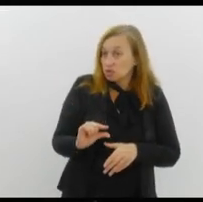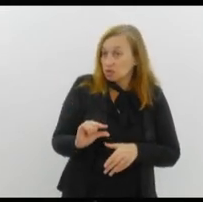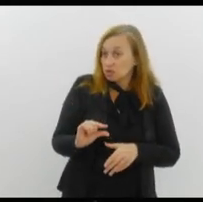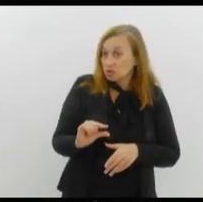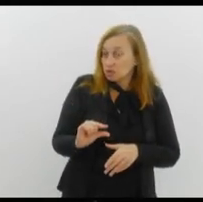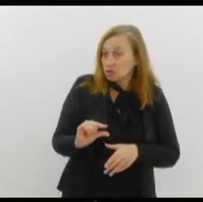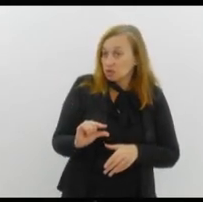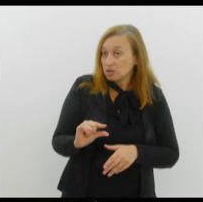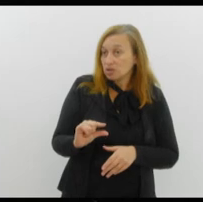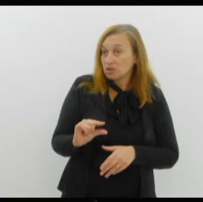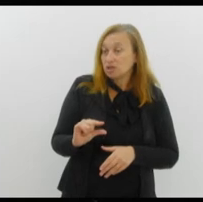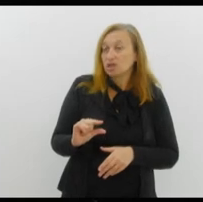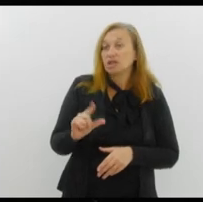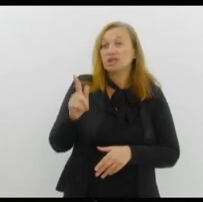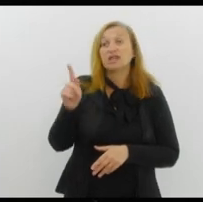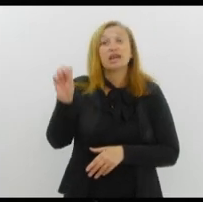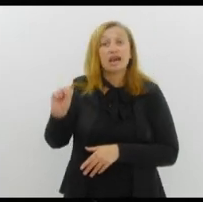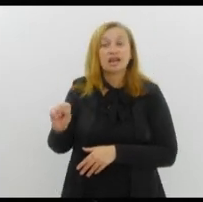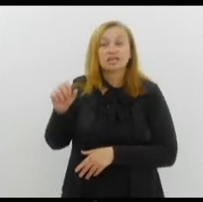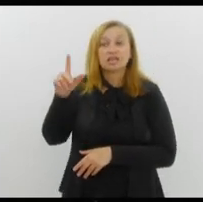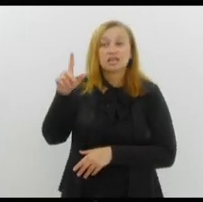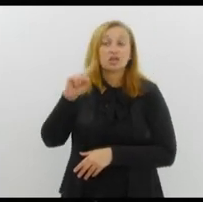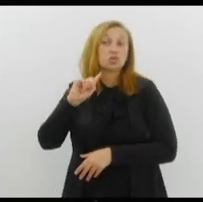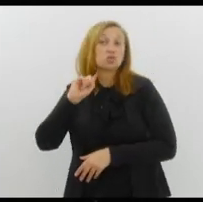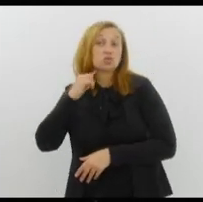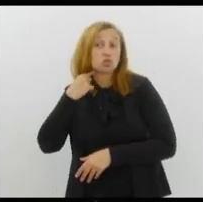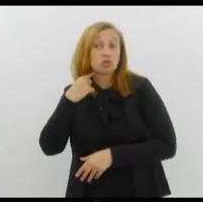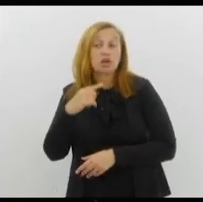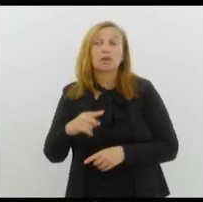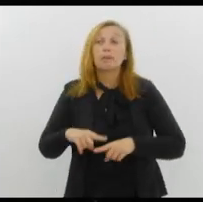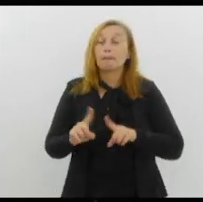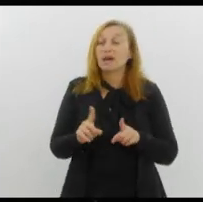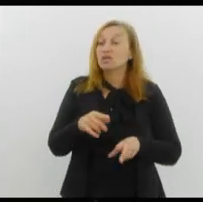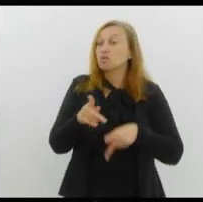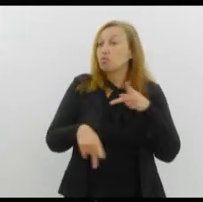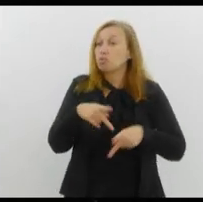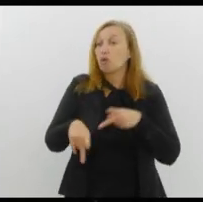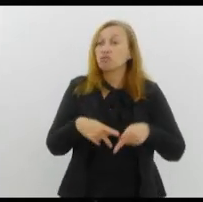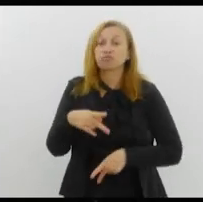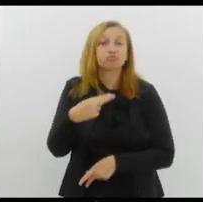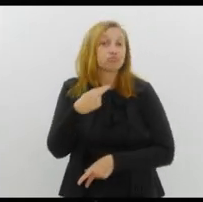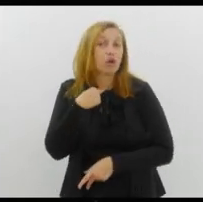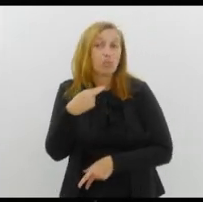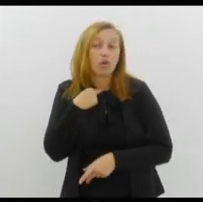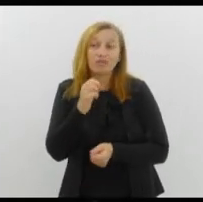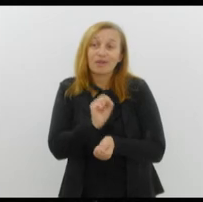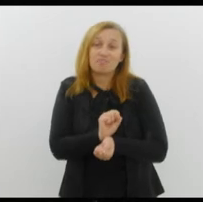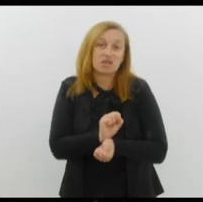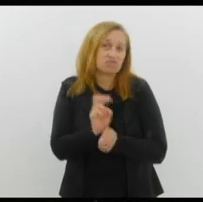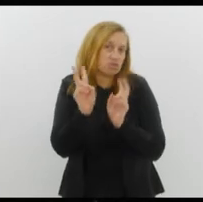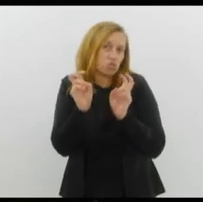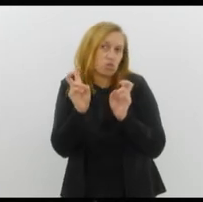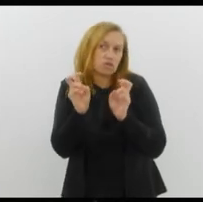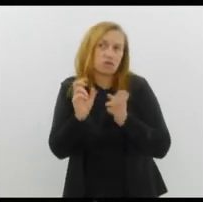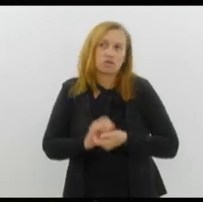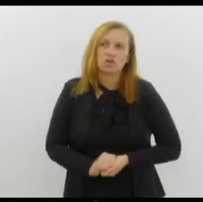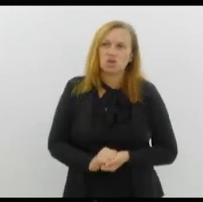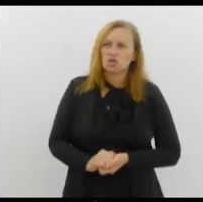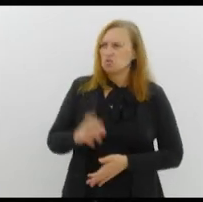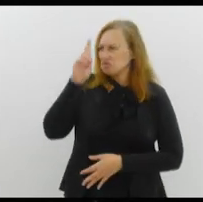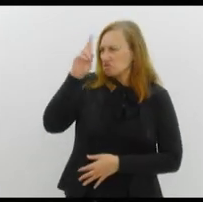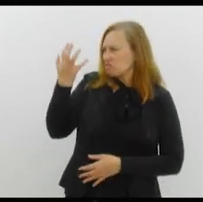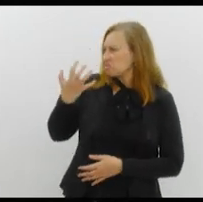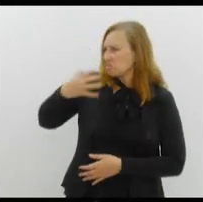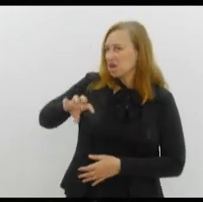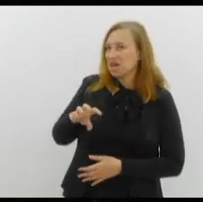emissão de gases poluentes. Porém, a população não pode ficar refém dessa situação. O patrão não quer saber